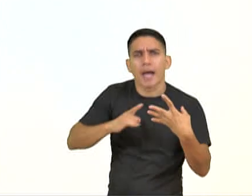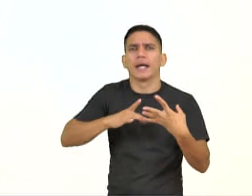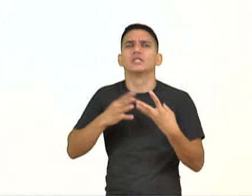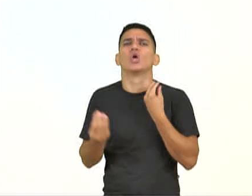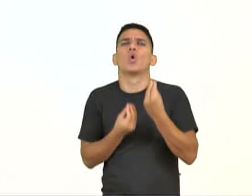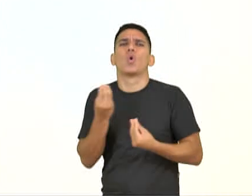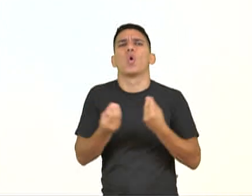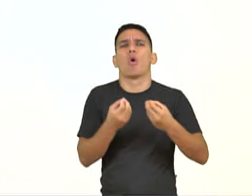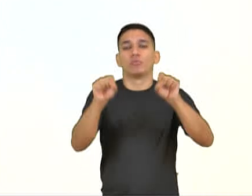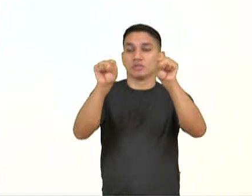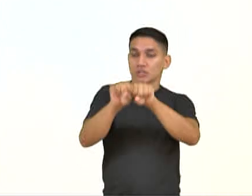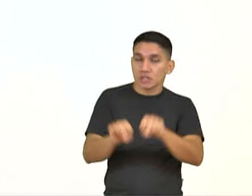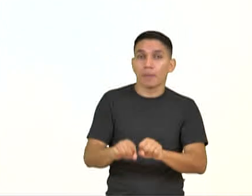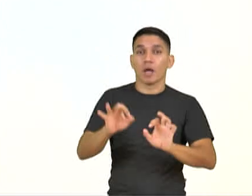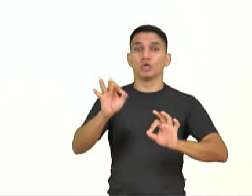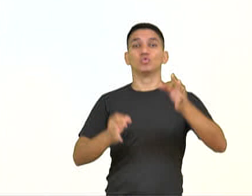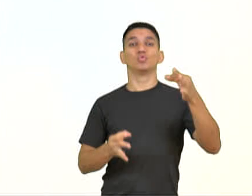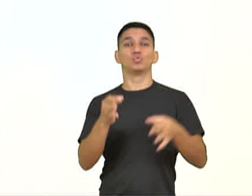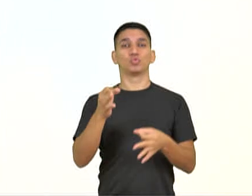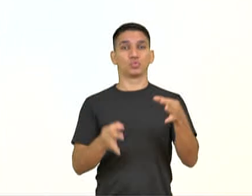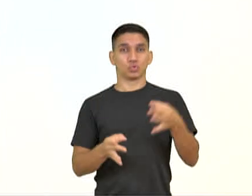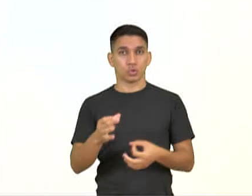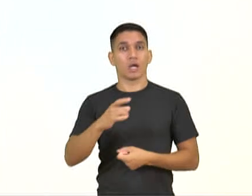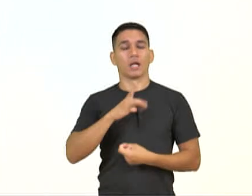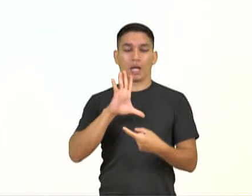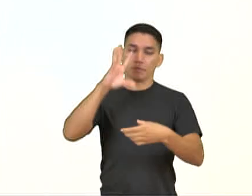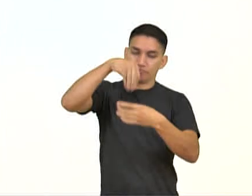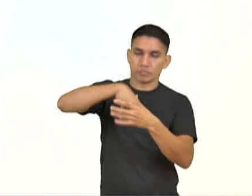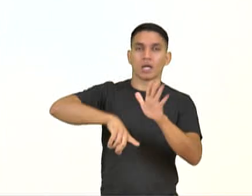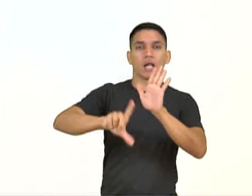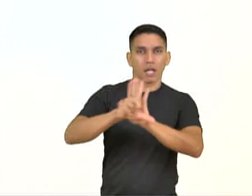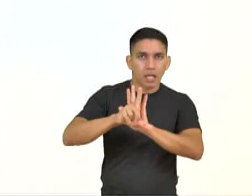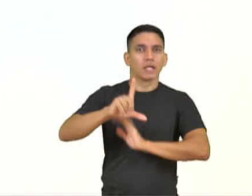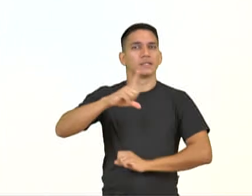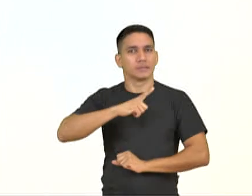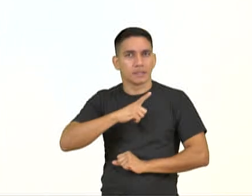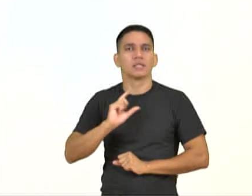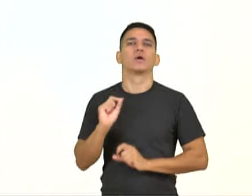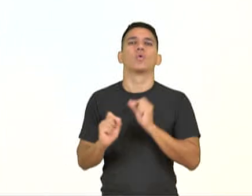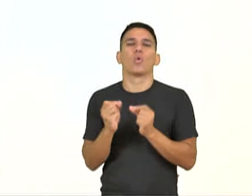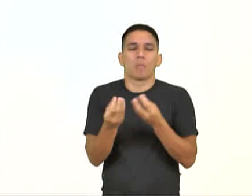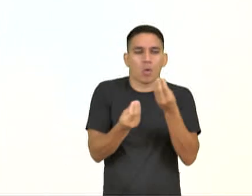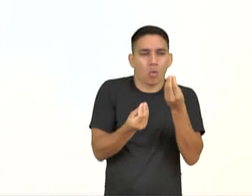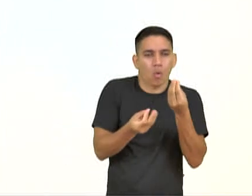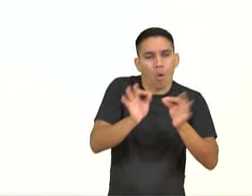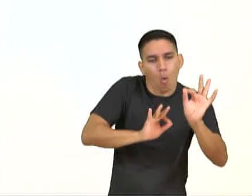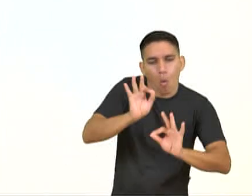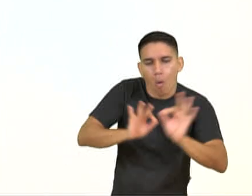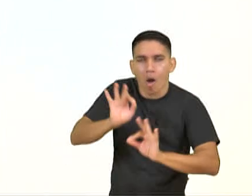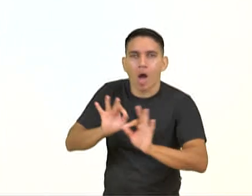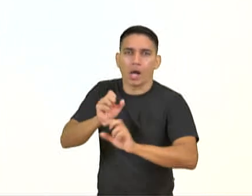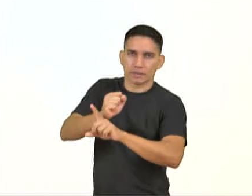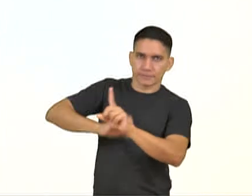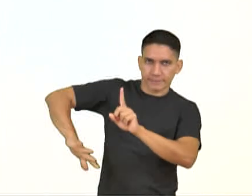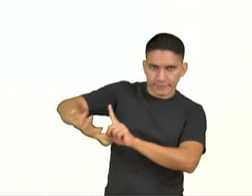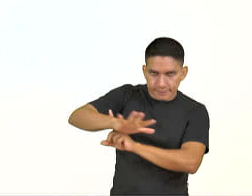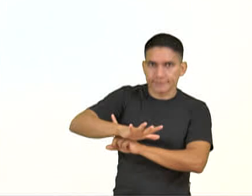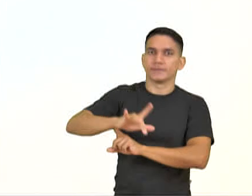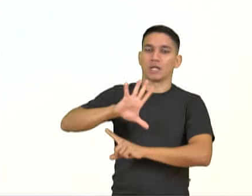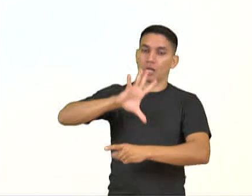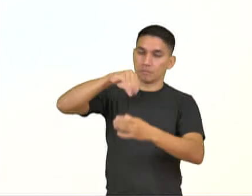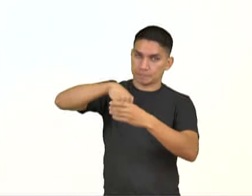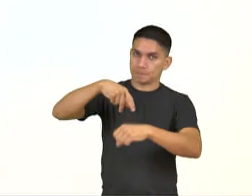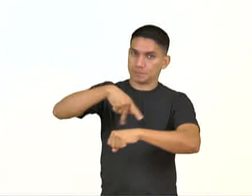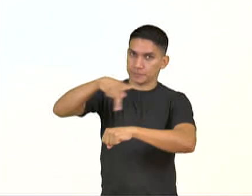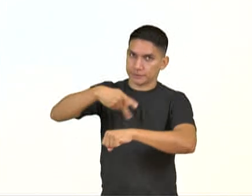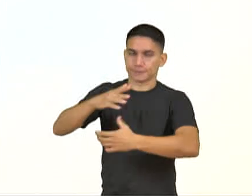sistema jurídico, ou seja, uma Constituição contém leis que vão tentar organizar a sociedade, né, de um país,